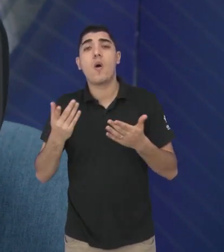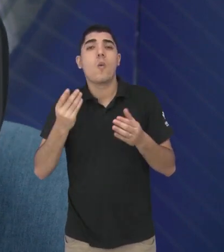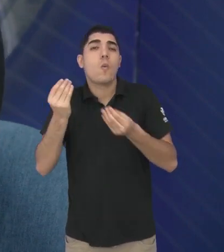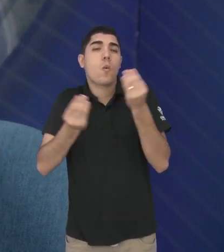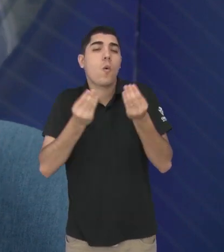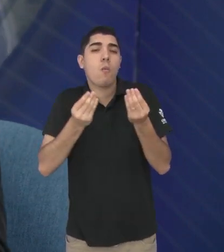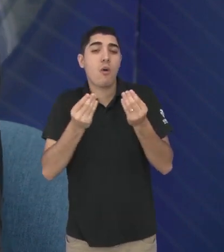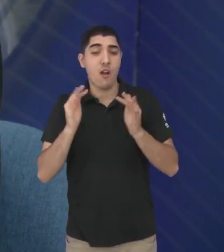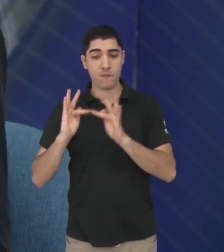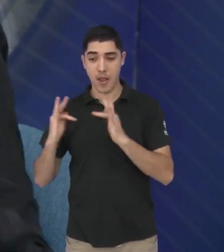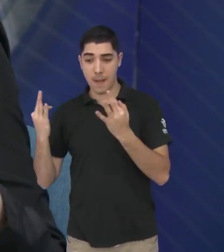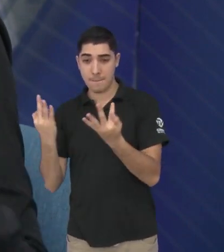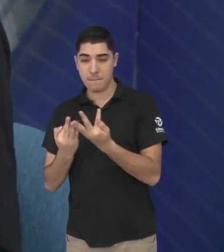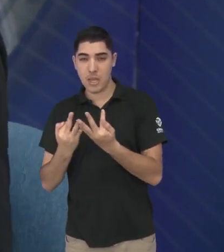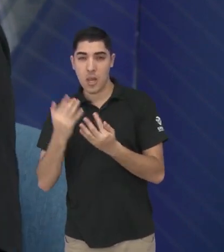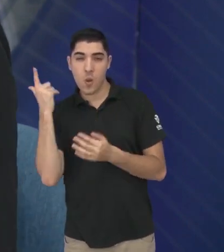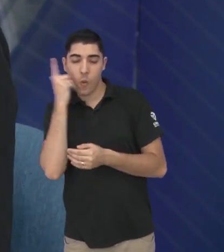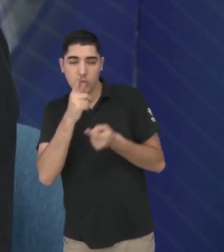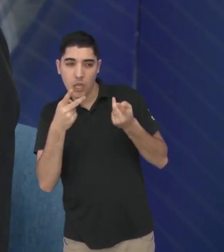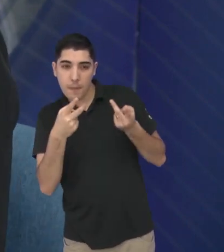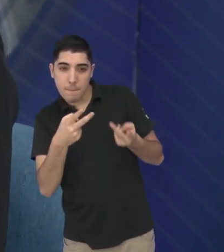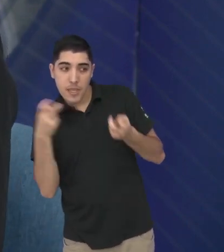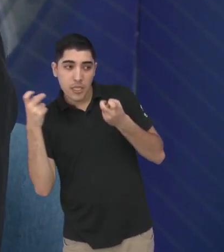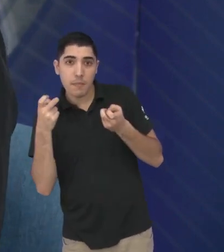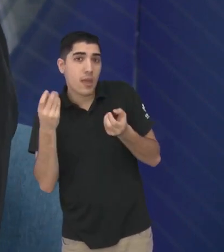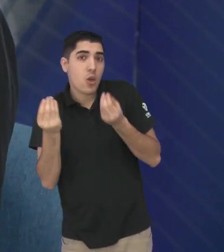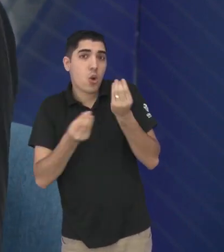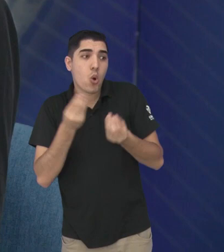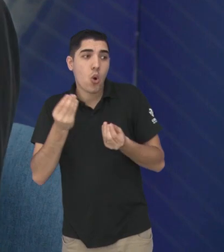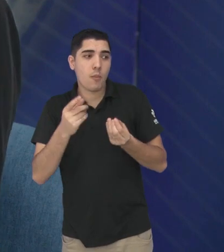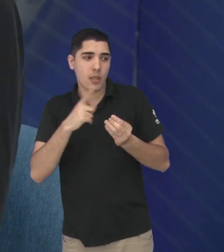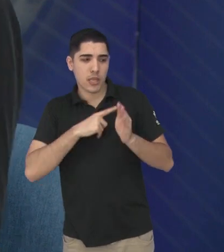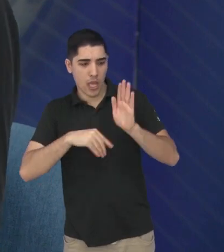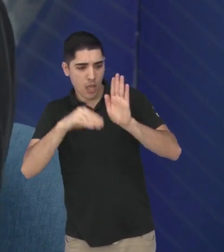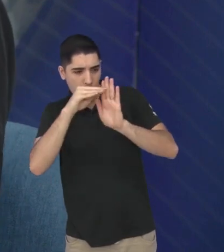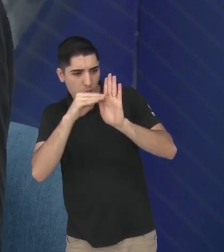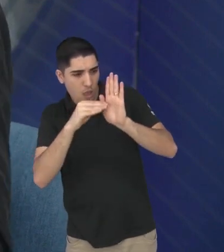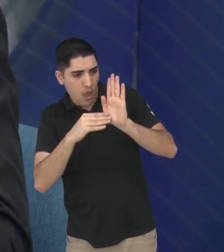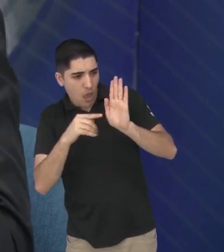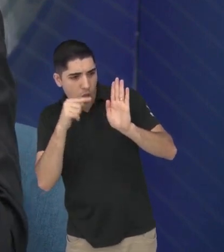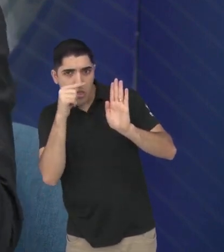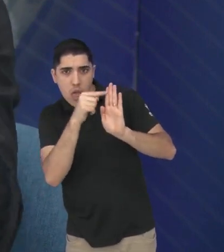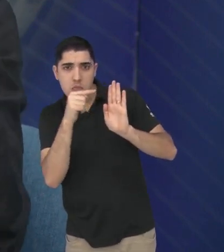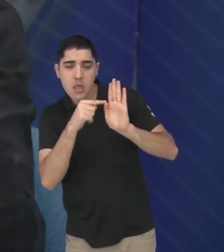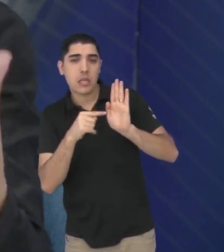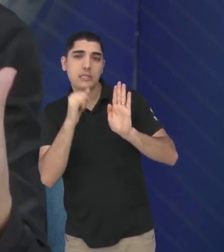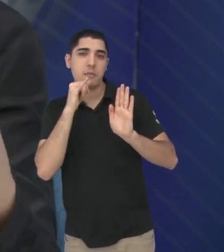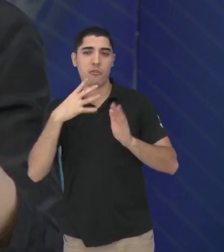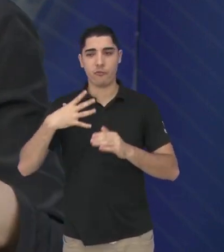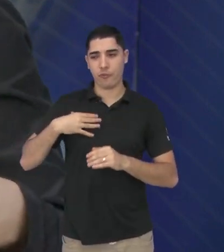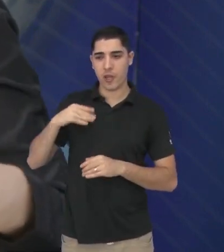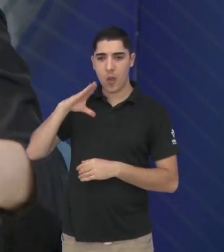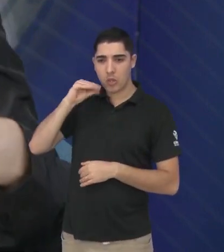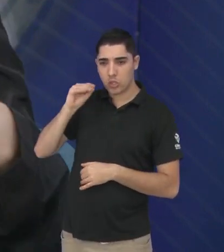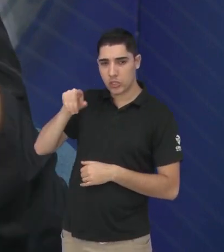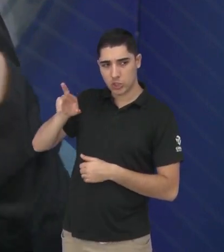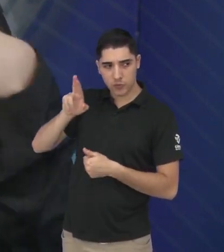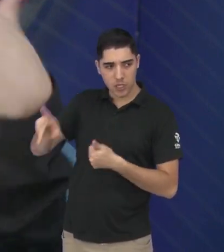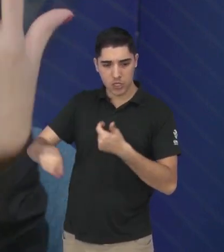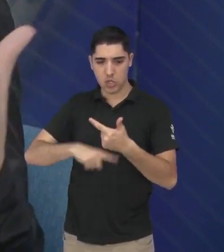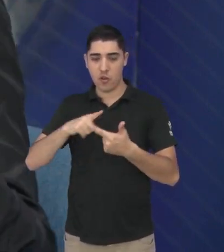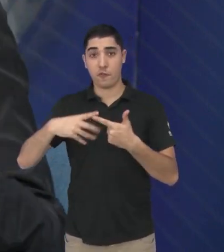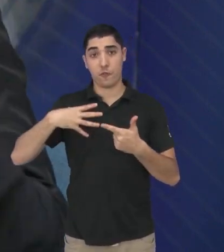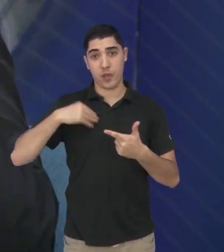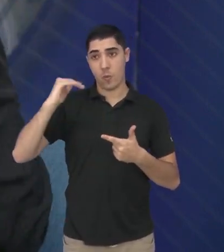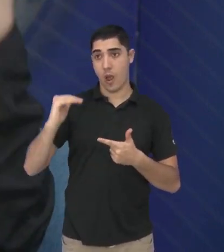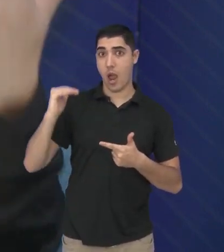termos da família, que a família pode ficar mais atenta? Claro que podem ser diferentes, né? Uma coisa é um filho adolescente, uma coisa é um filho